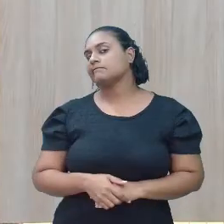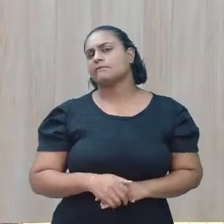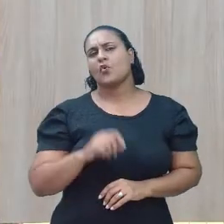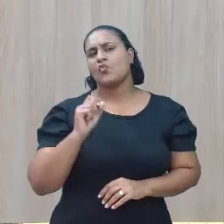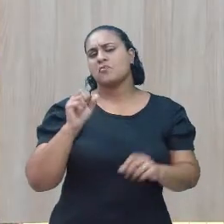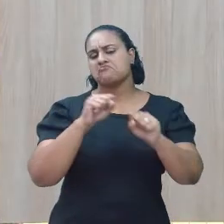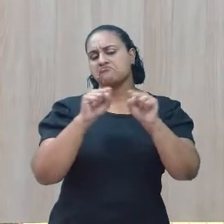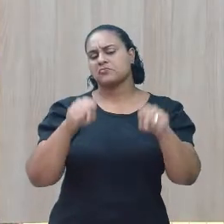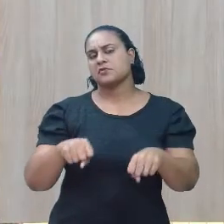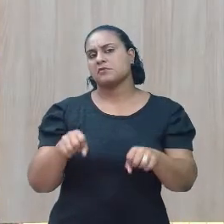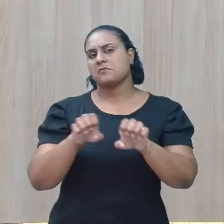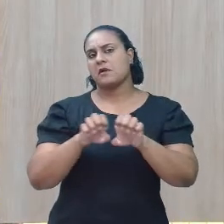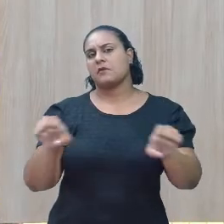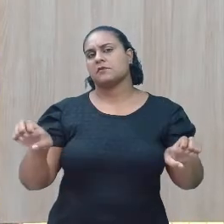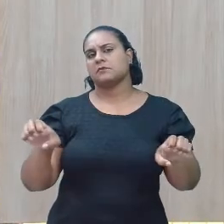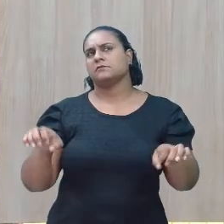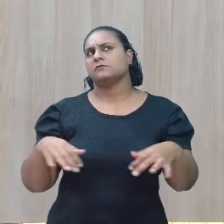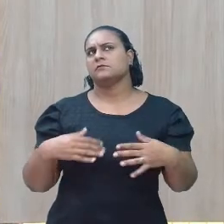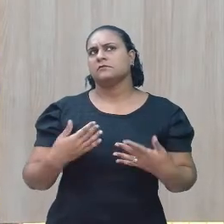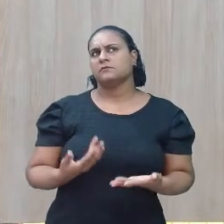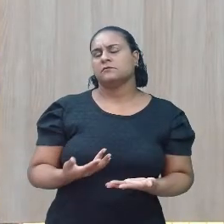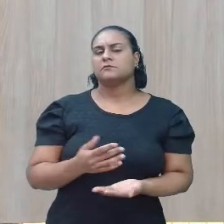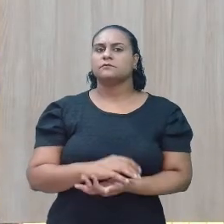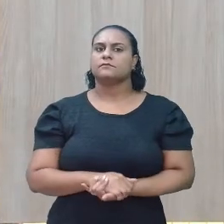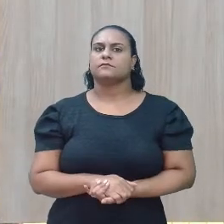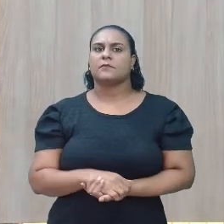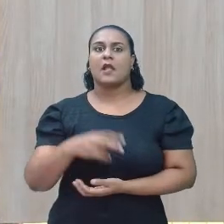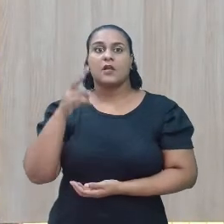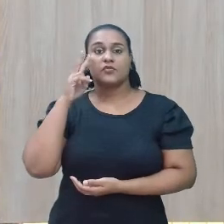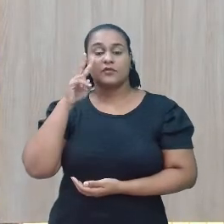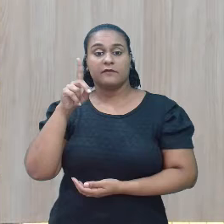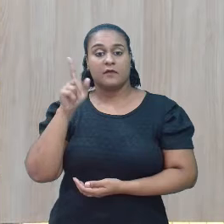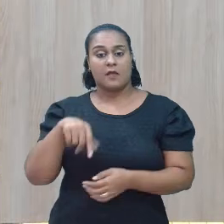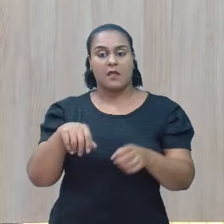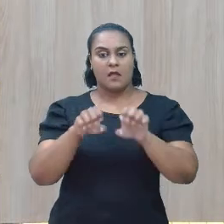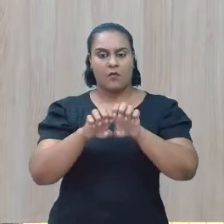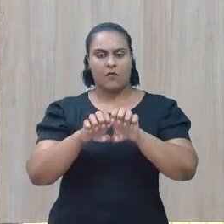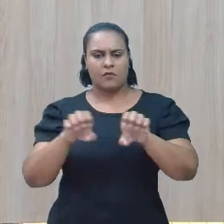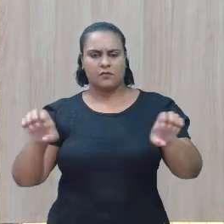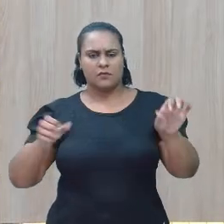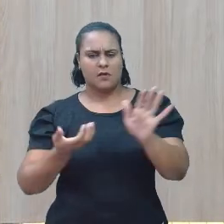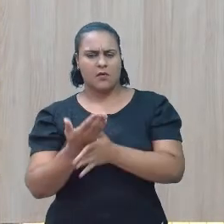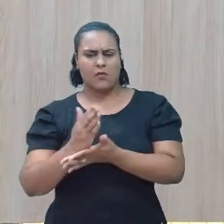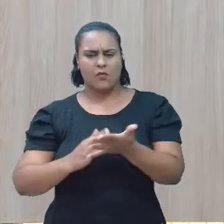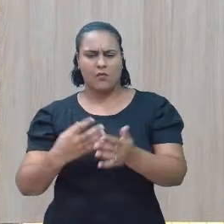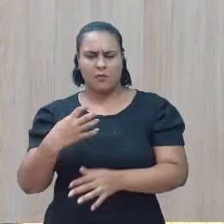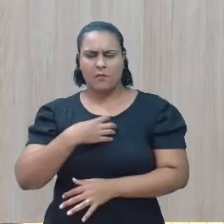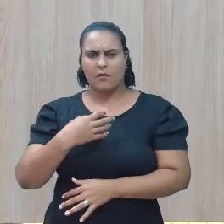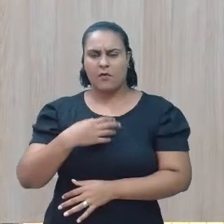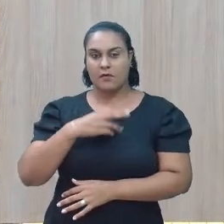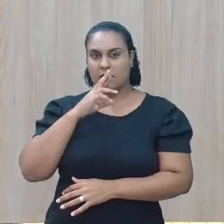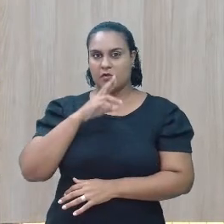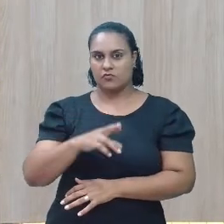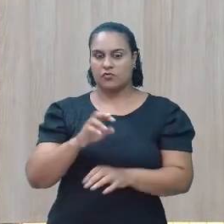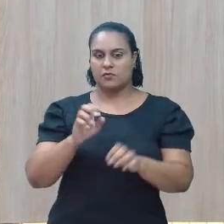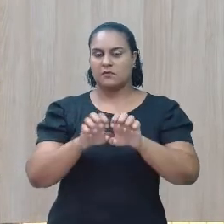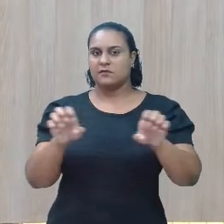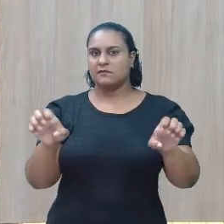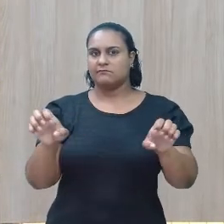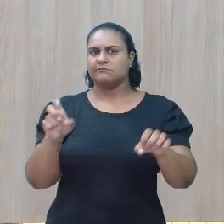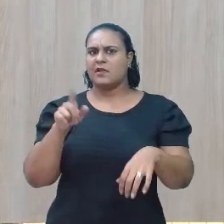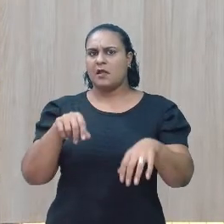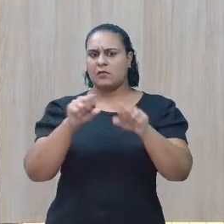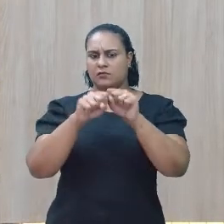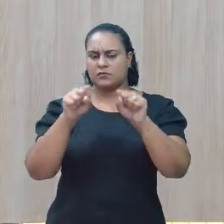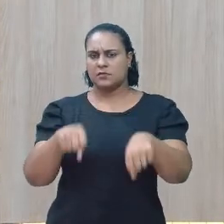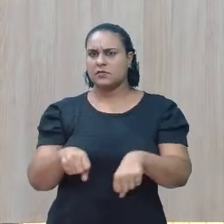é um sistema de equações, né? Ou seja, a gente viu na aula anterior o que é uma equação, algumas maneiras de resolver uma equação. Um sistema